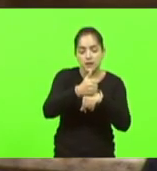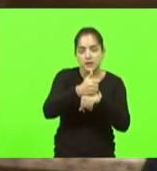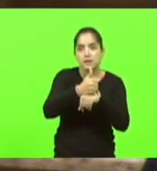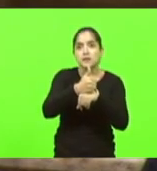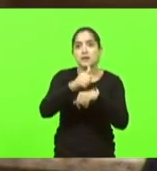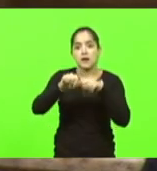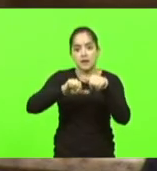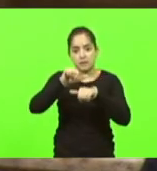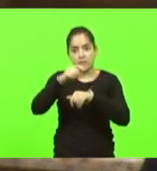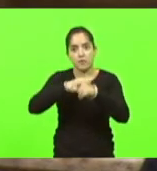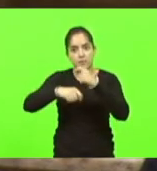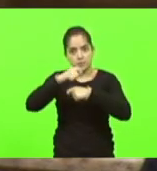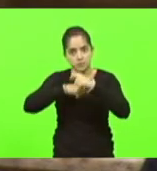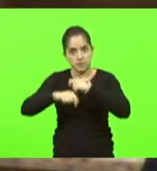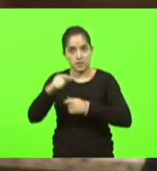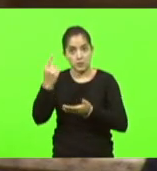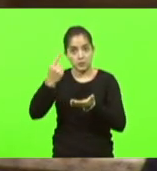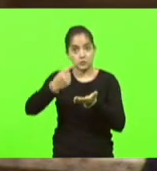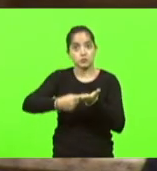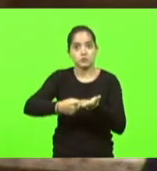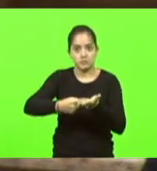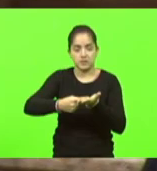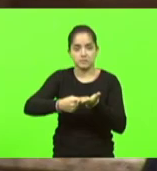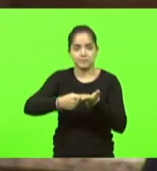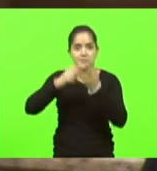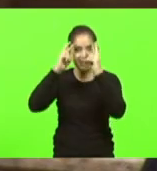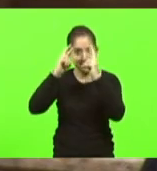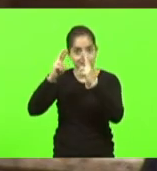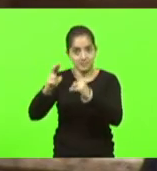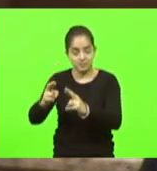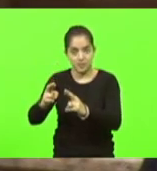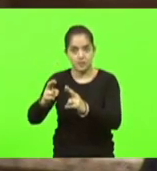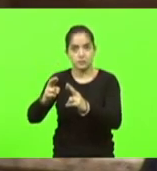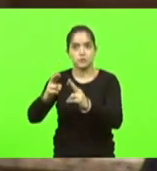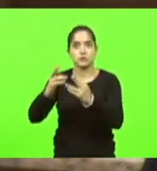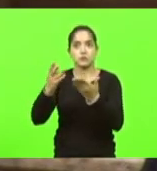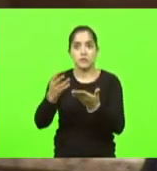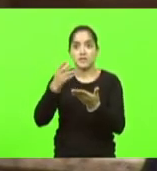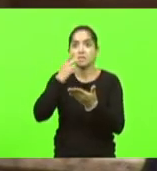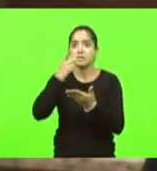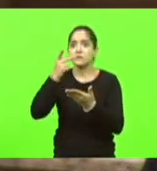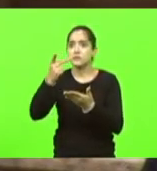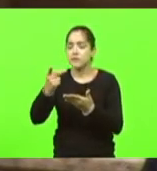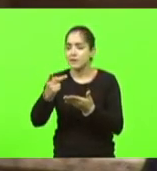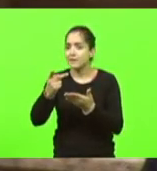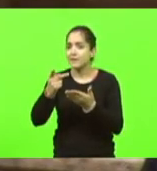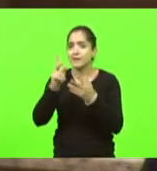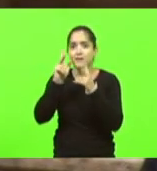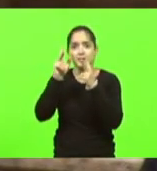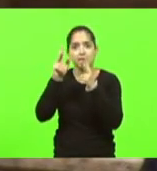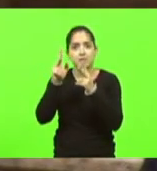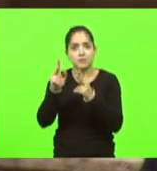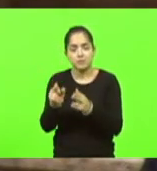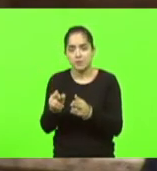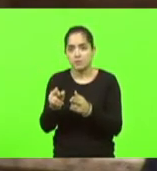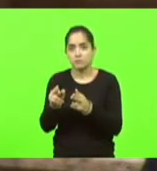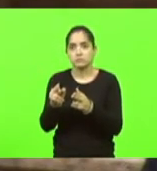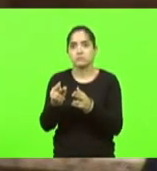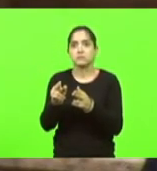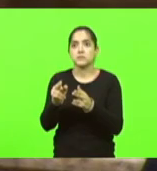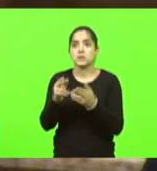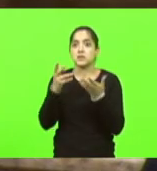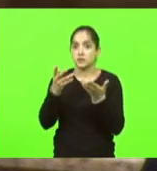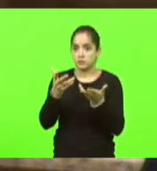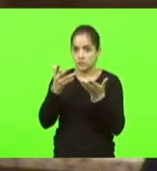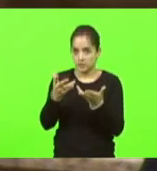eu assumir esse compromisso e respeito à segurança pública e disse exatamente como eu ia me manifestar então eu quero